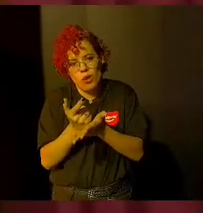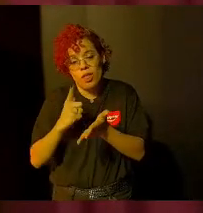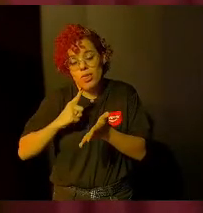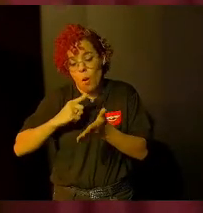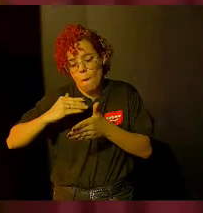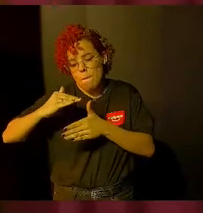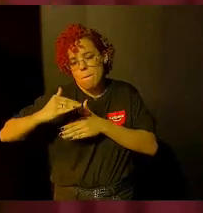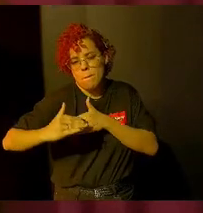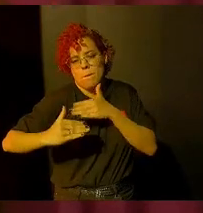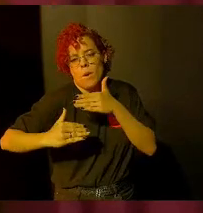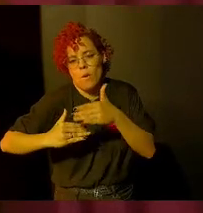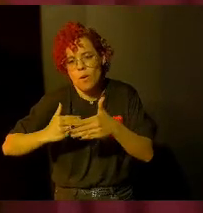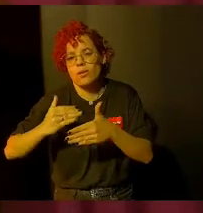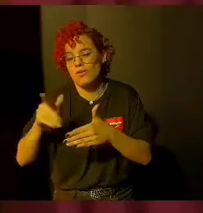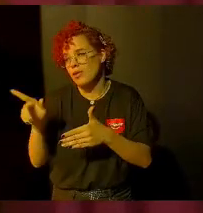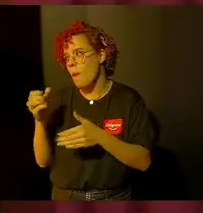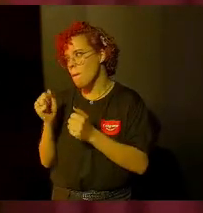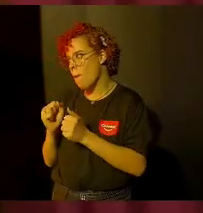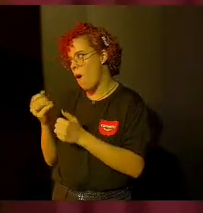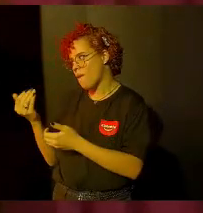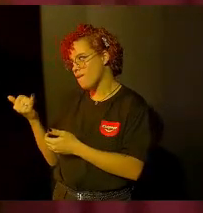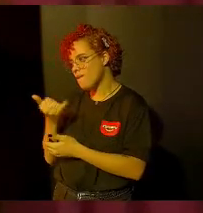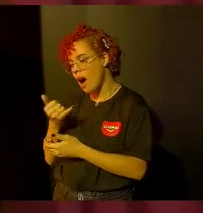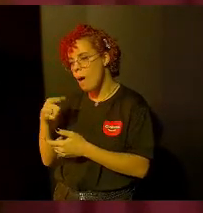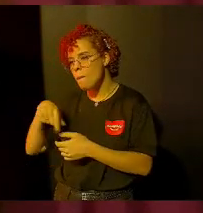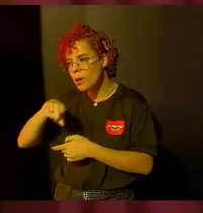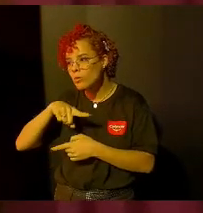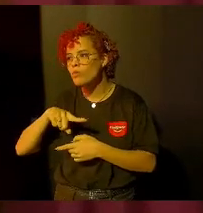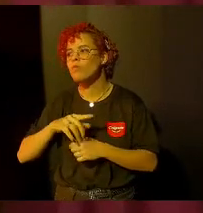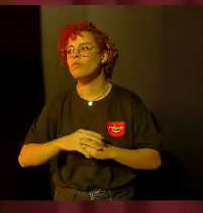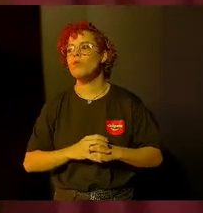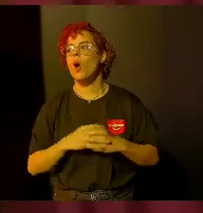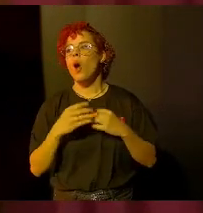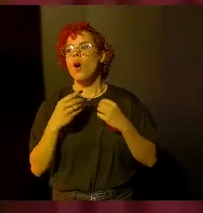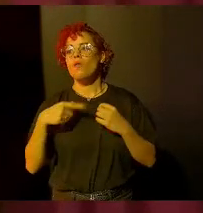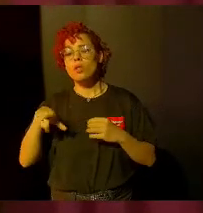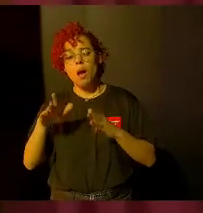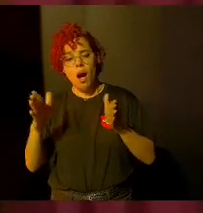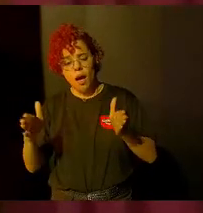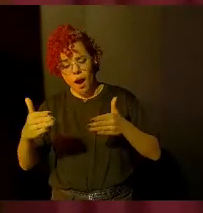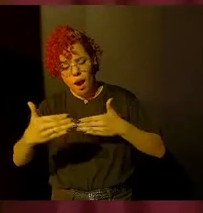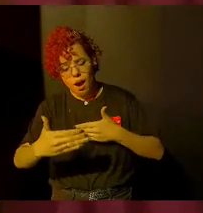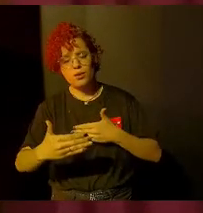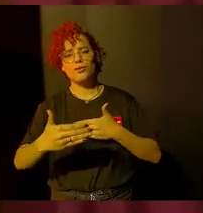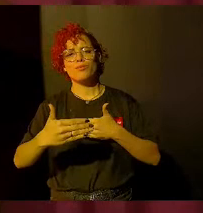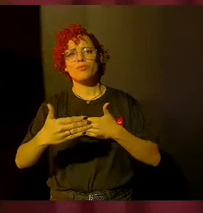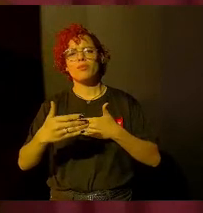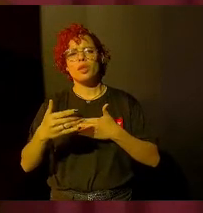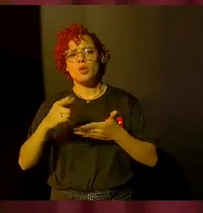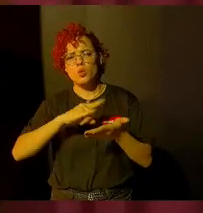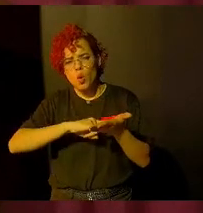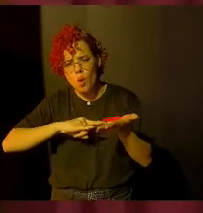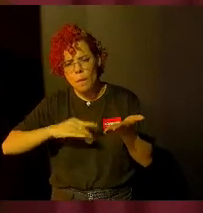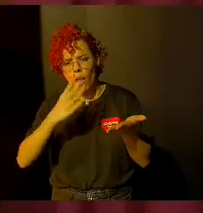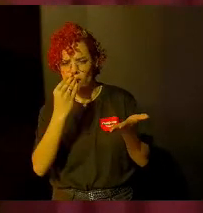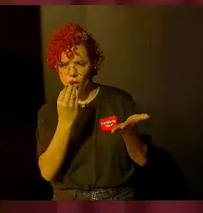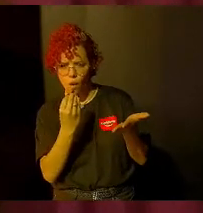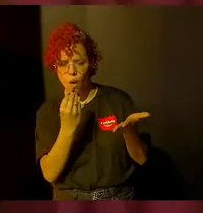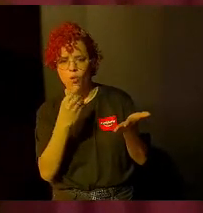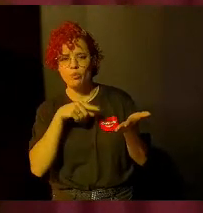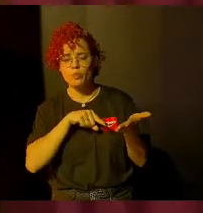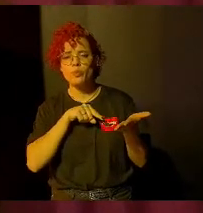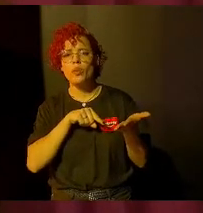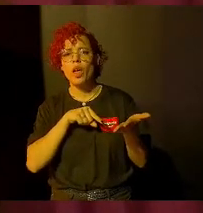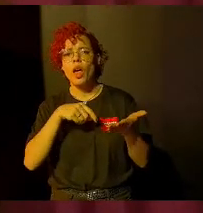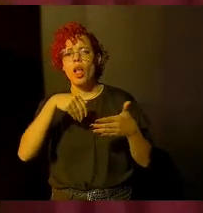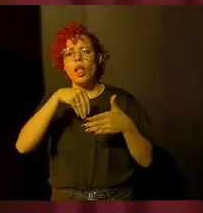aí que você pode falar um pouquinho pra gente mas essa essa caixinha e esse de documentos e fotos e essas